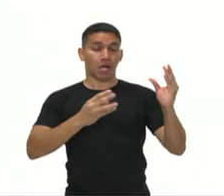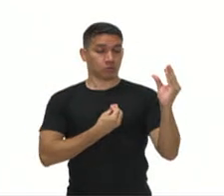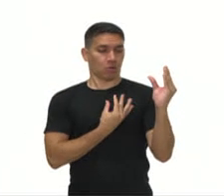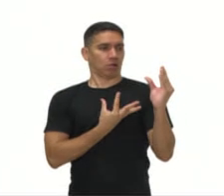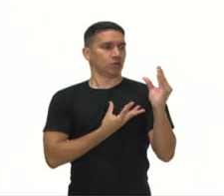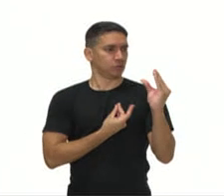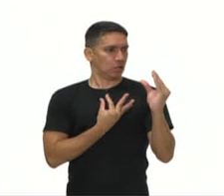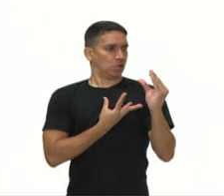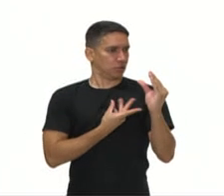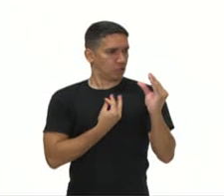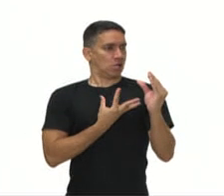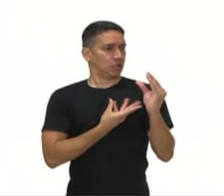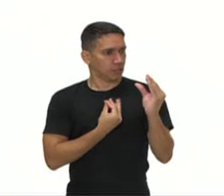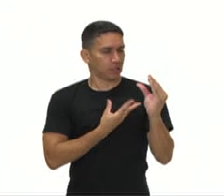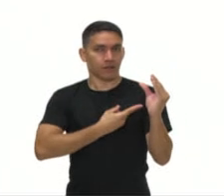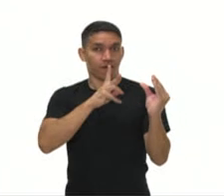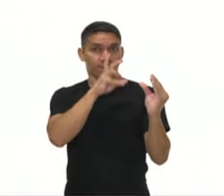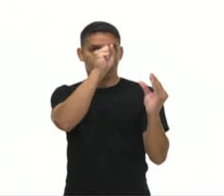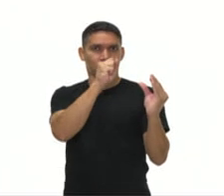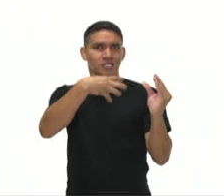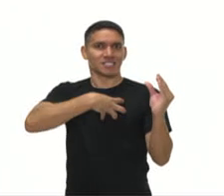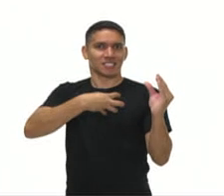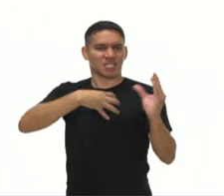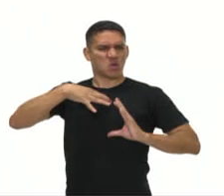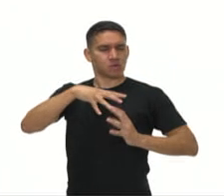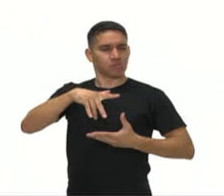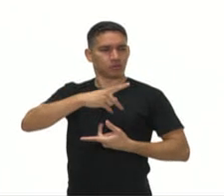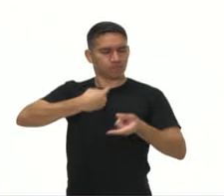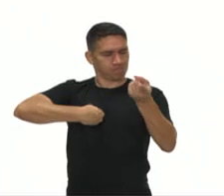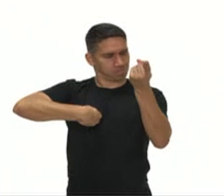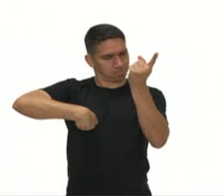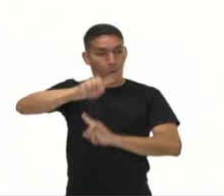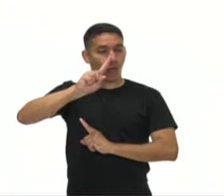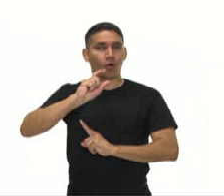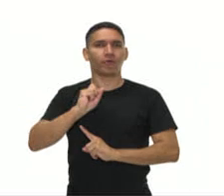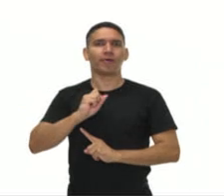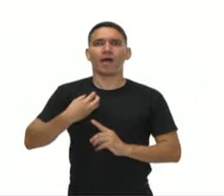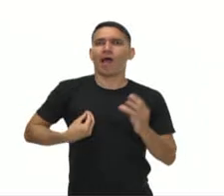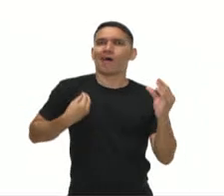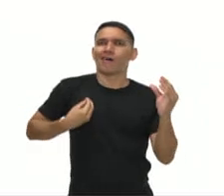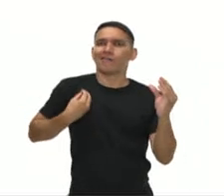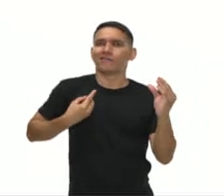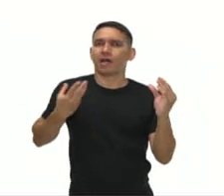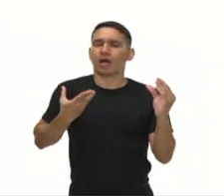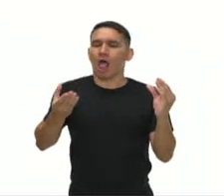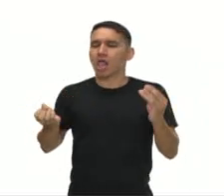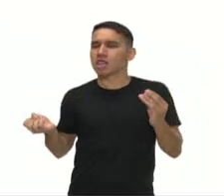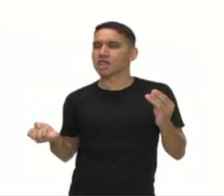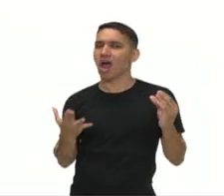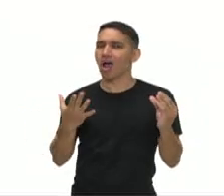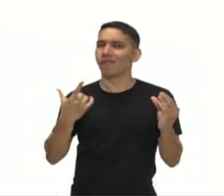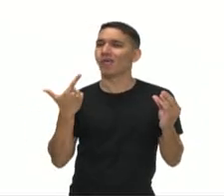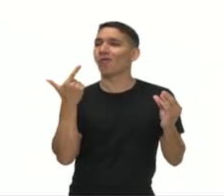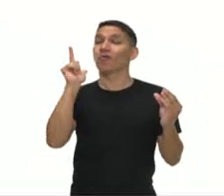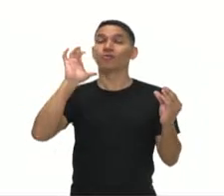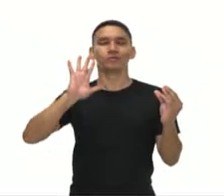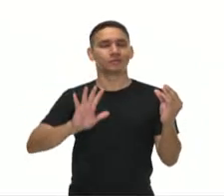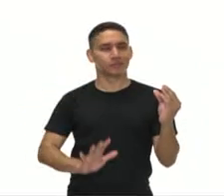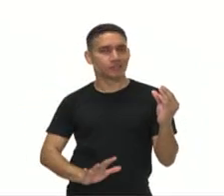espaçado, sentindo o mundo se transformar. A vida era inteiramente nova, era